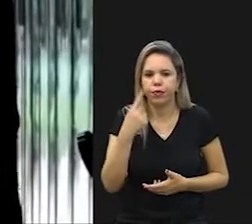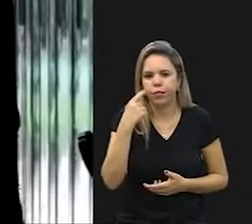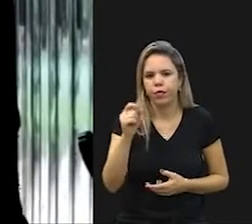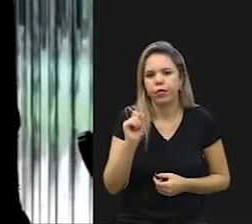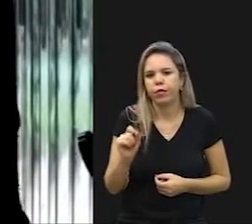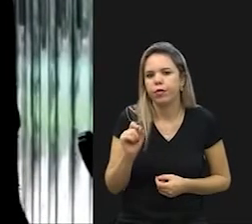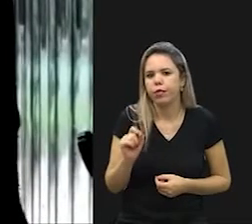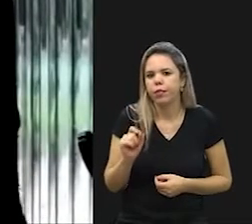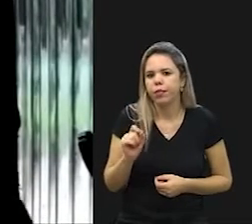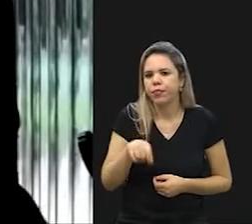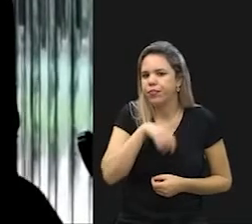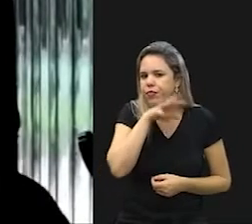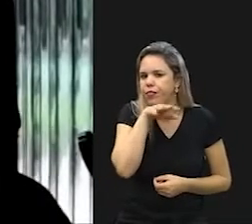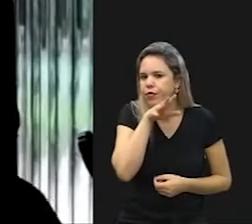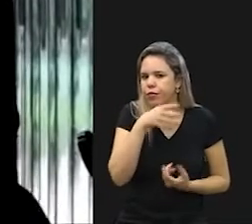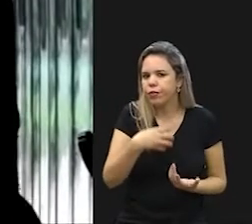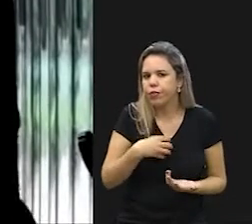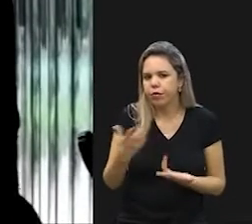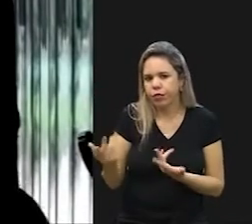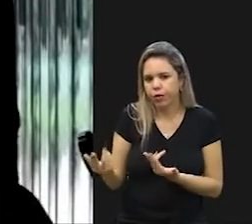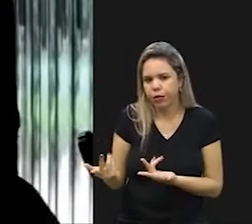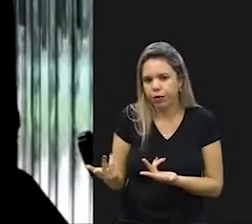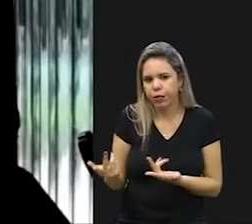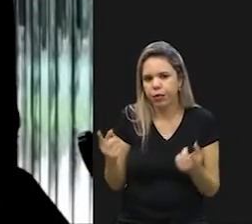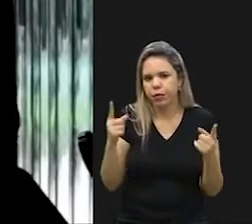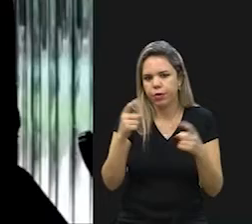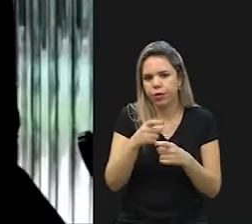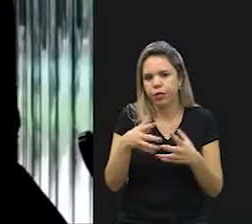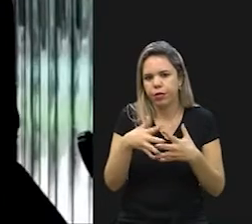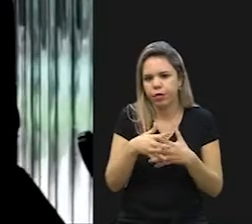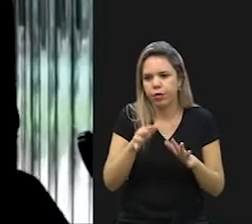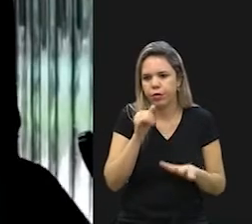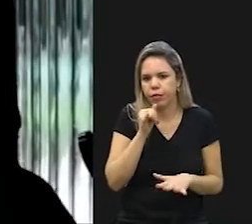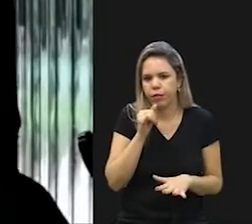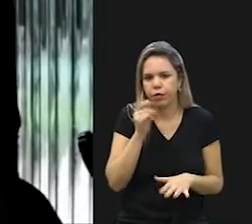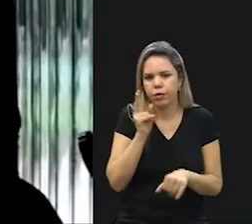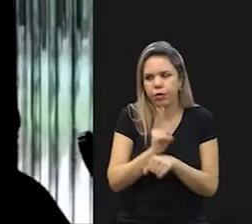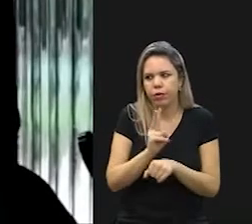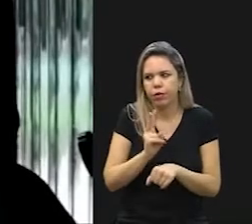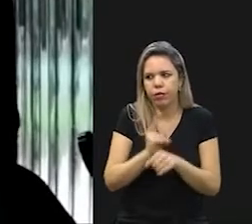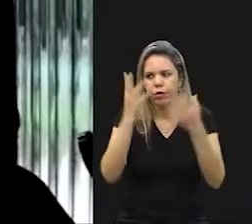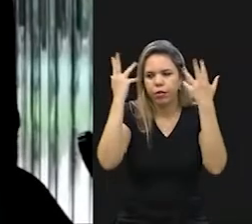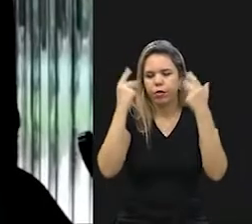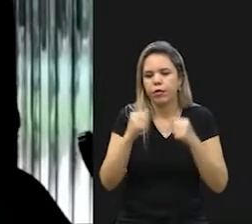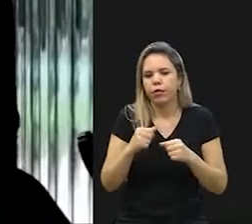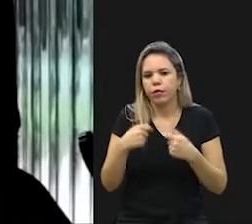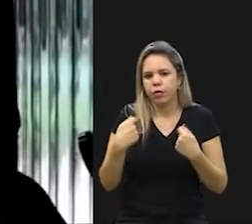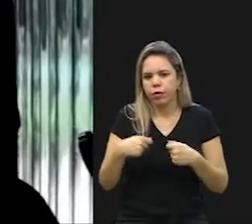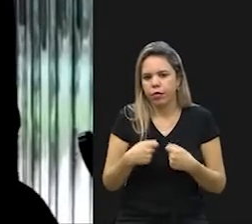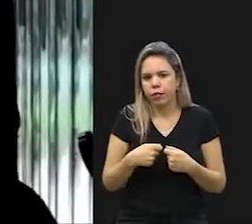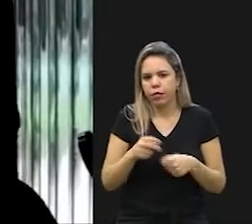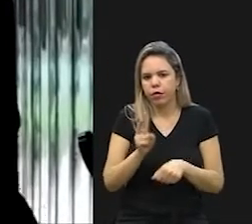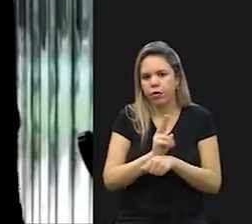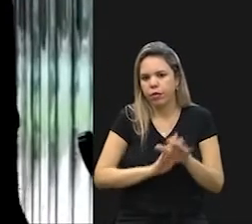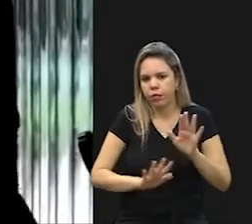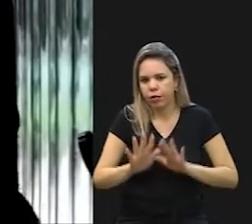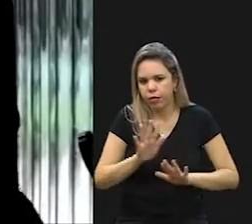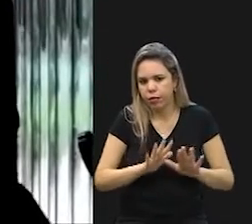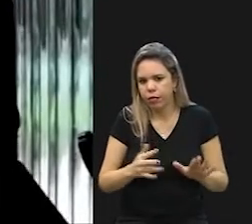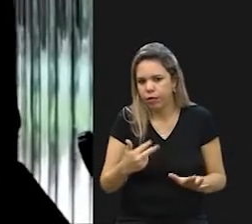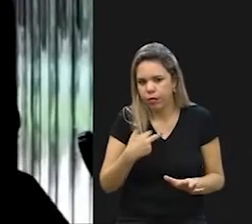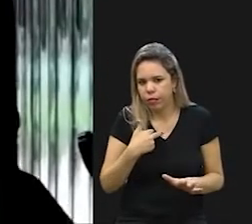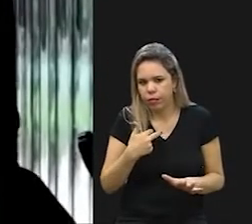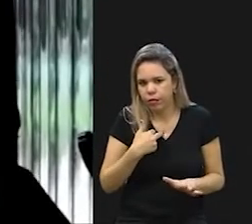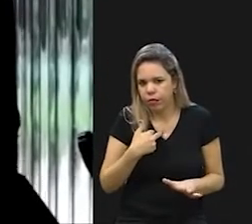interessante é que animais desse nível de complexidade no sentido de conservação demandam cuidados. Você não